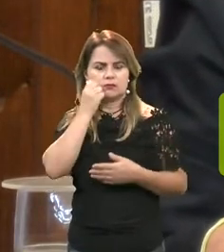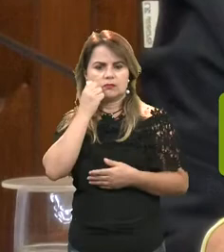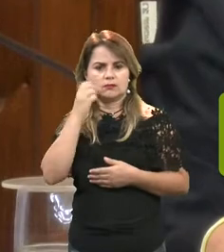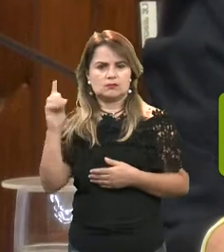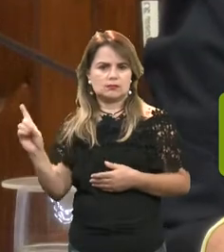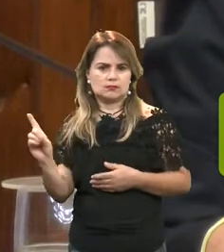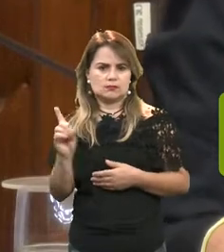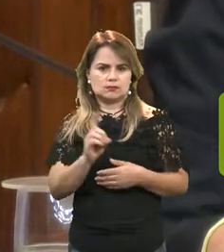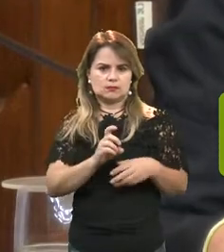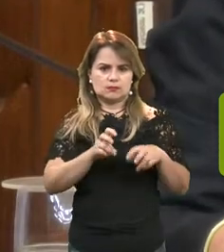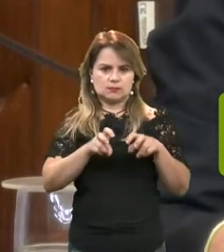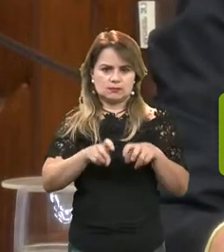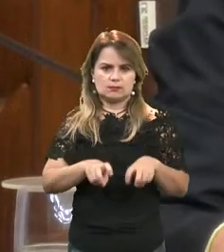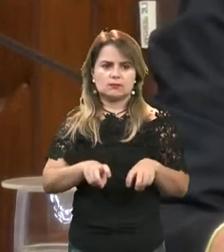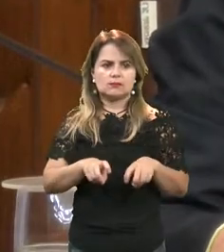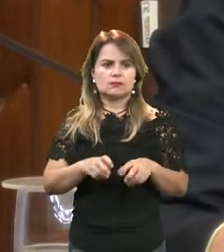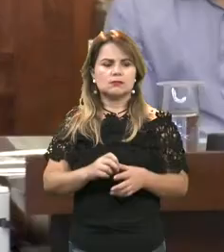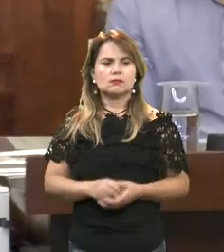mesa principal. Muito obrigado.